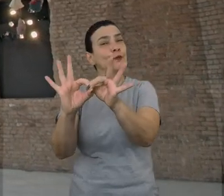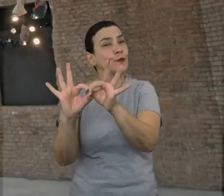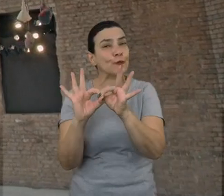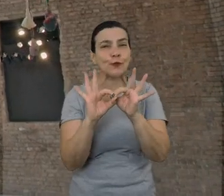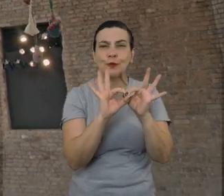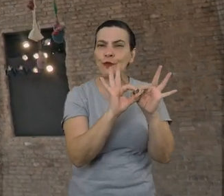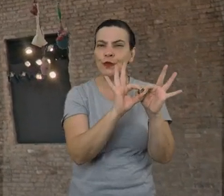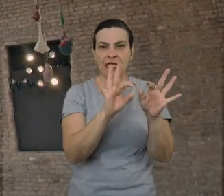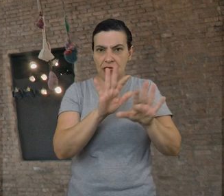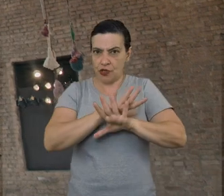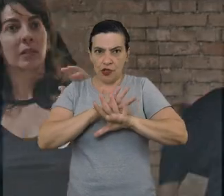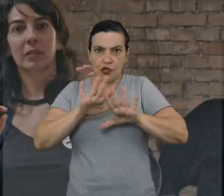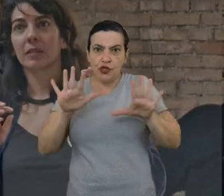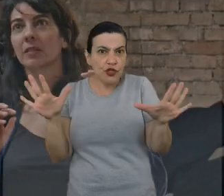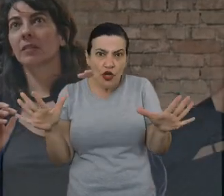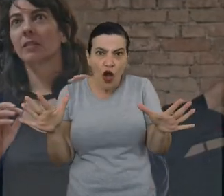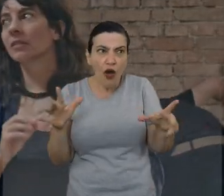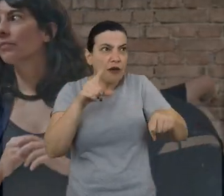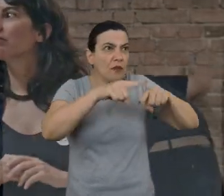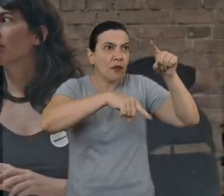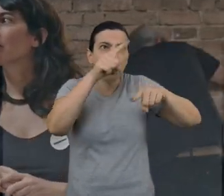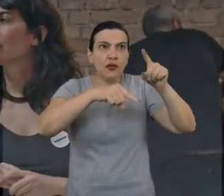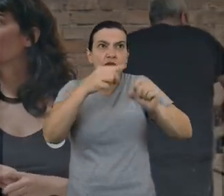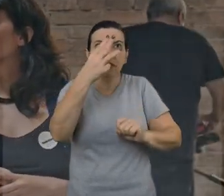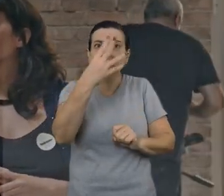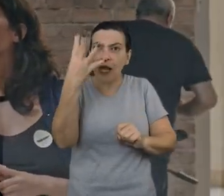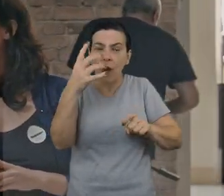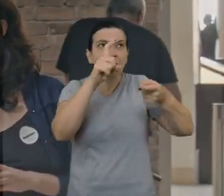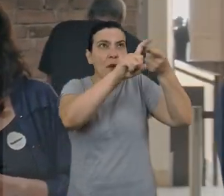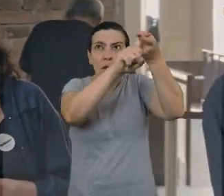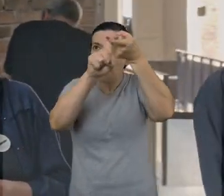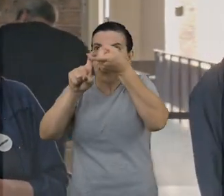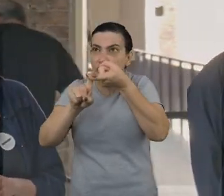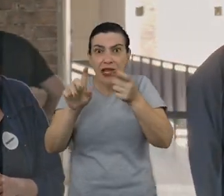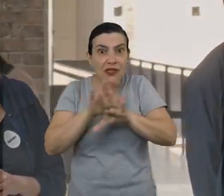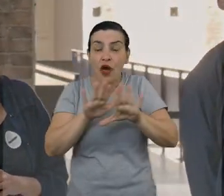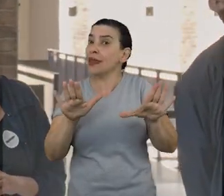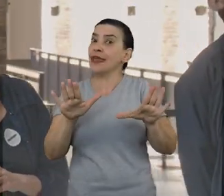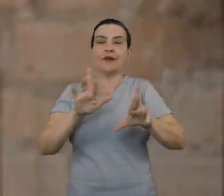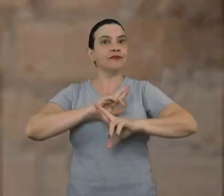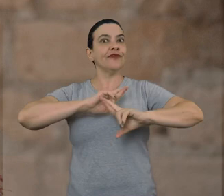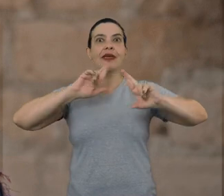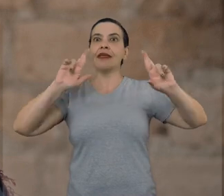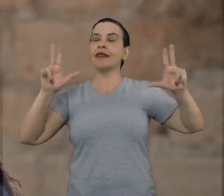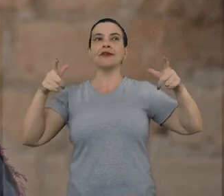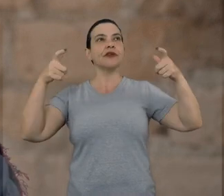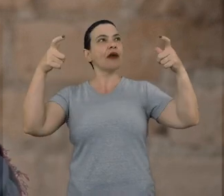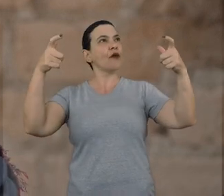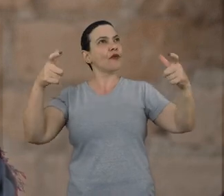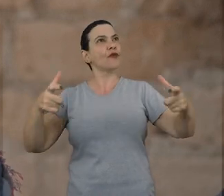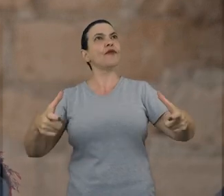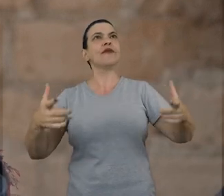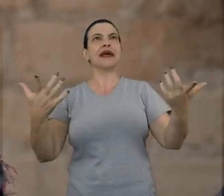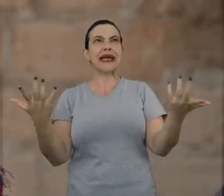34 objetos pendurados. Ela é uma ideia de uma instalação suspensa, onde a Sonia